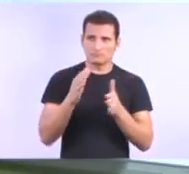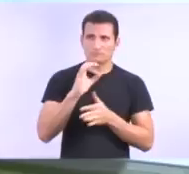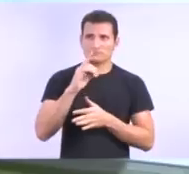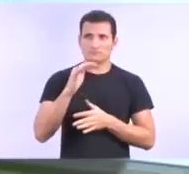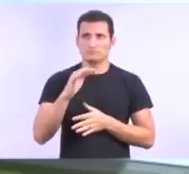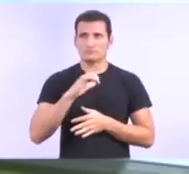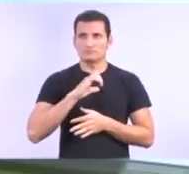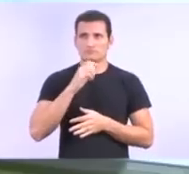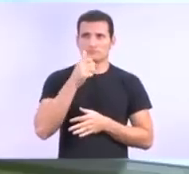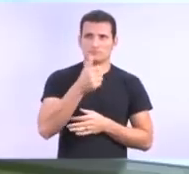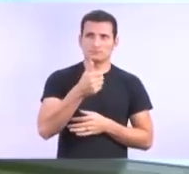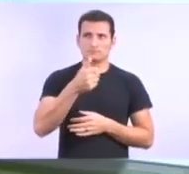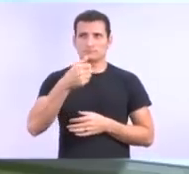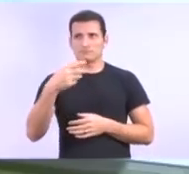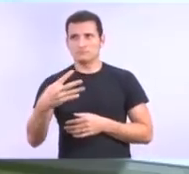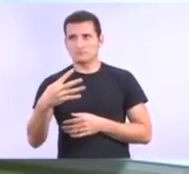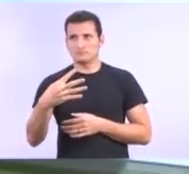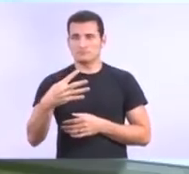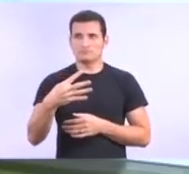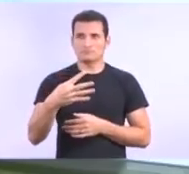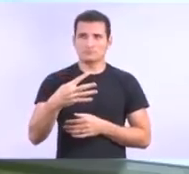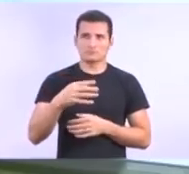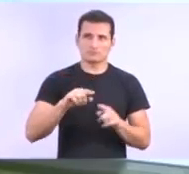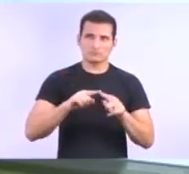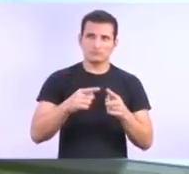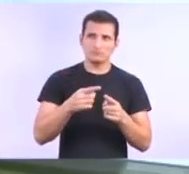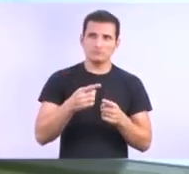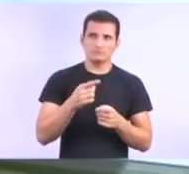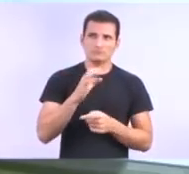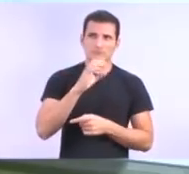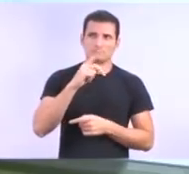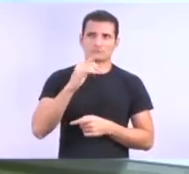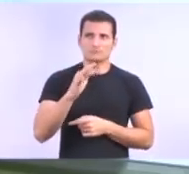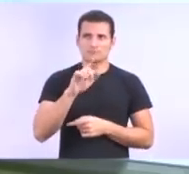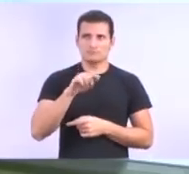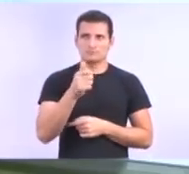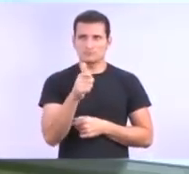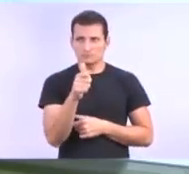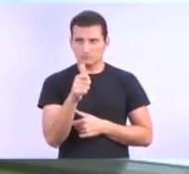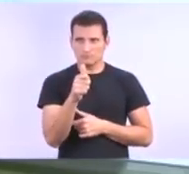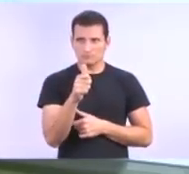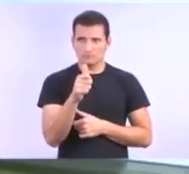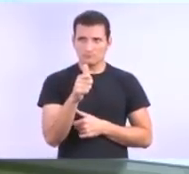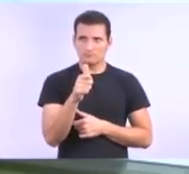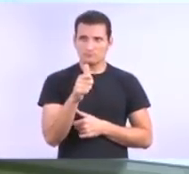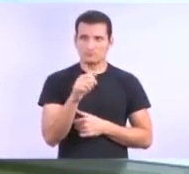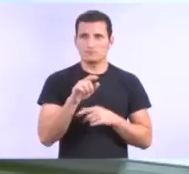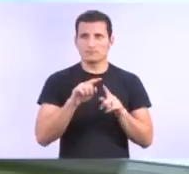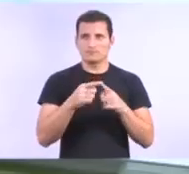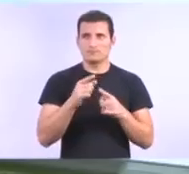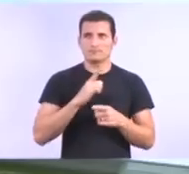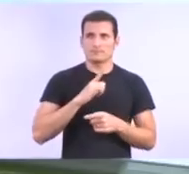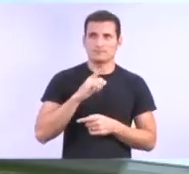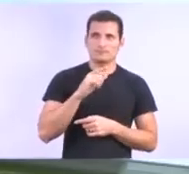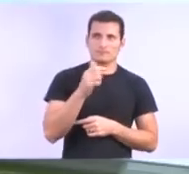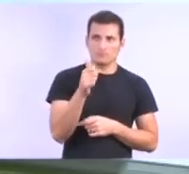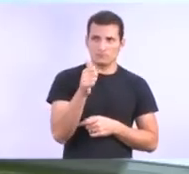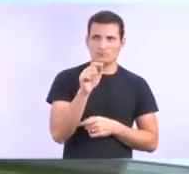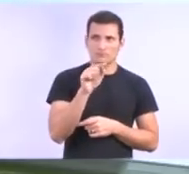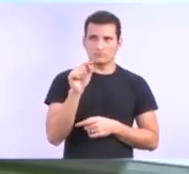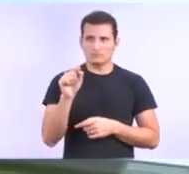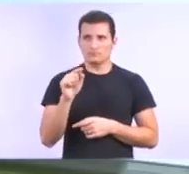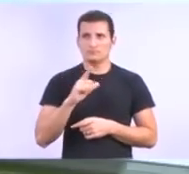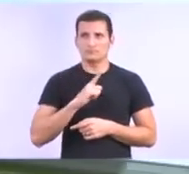14 posições. Professor, o CPF não são 11? 11 mais os pontinhos e os traços. Então, por isso a gente colocou